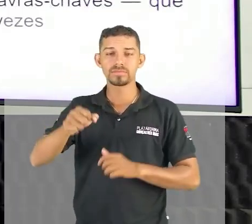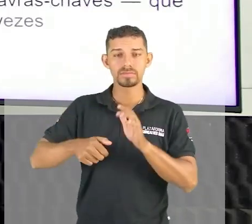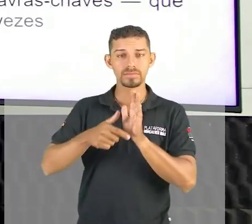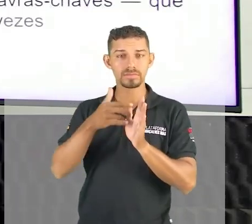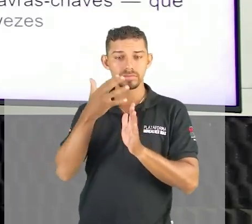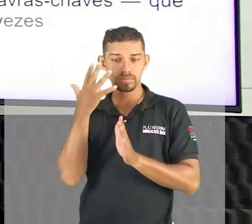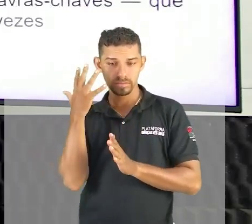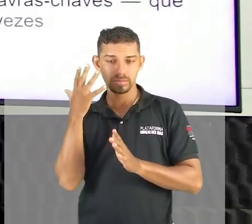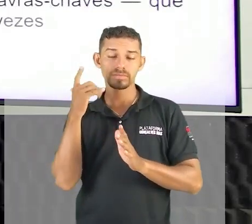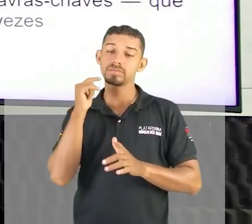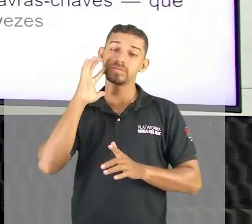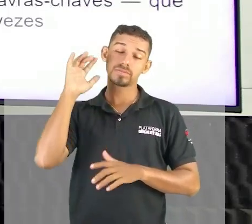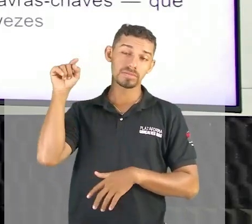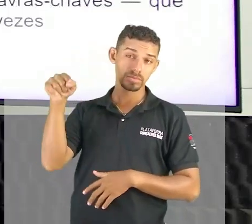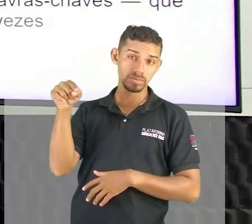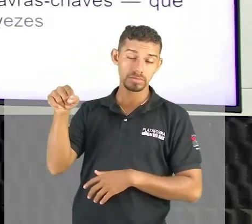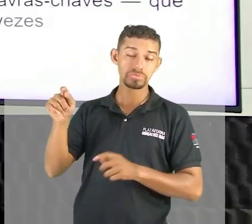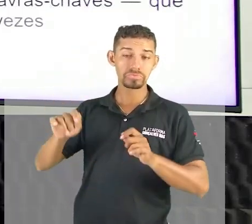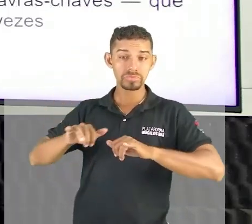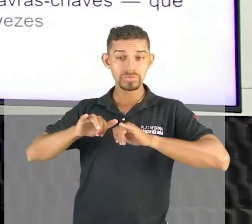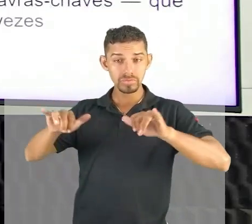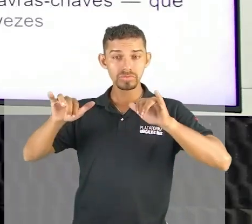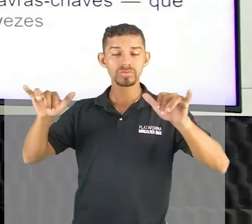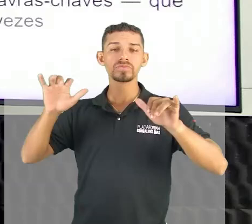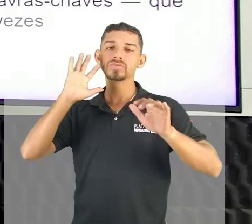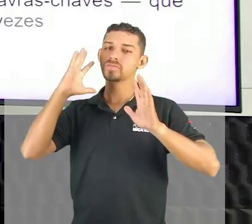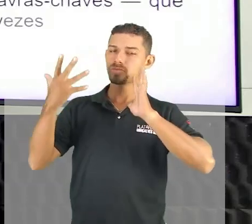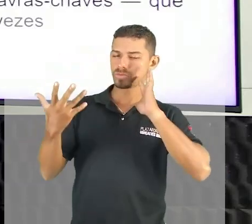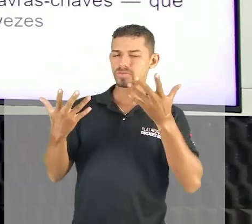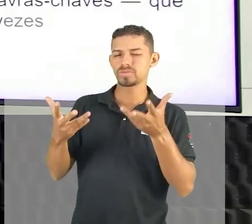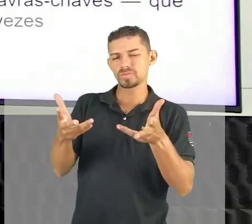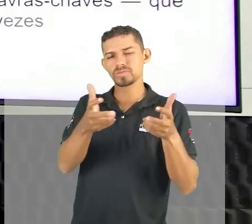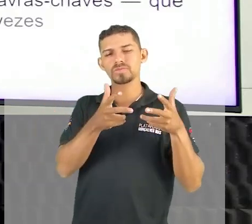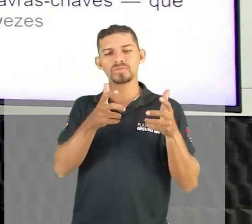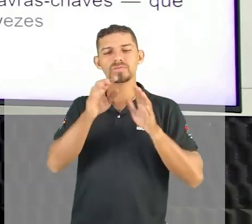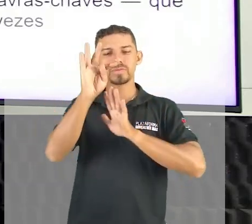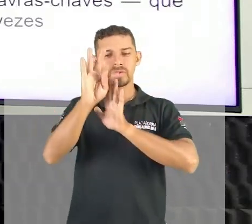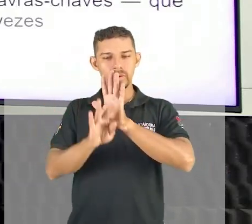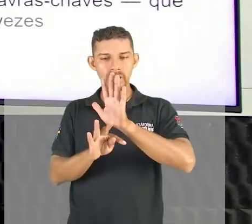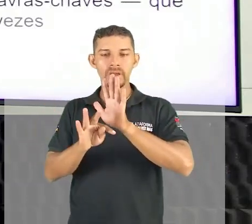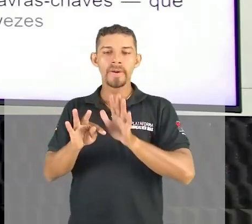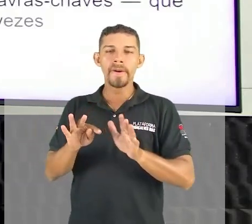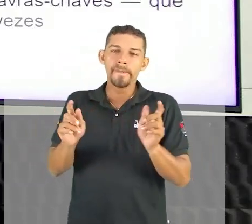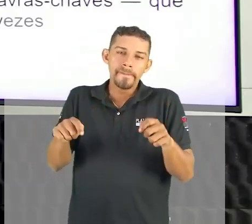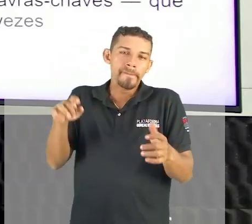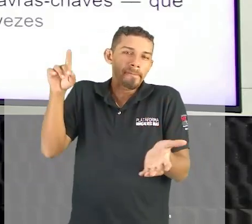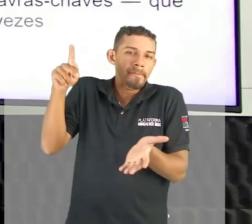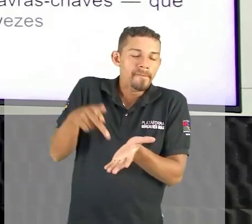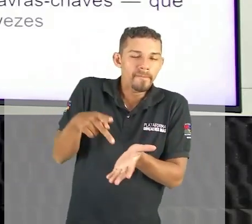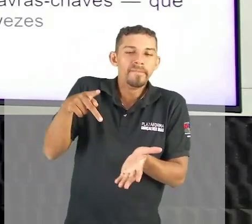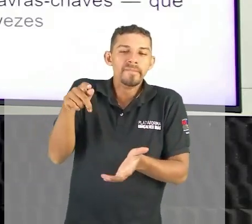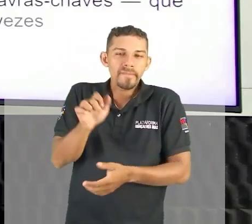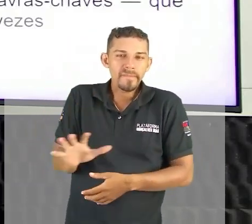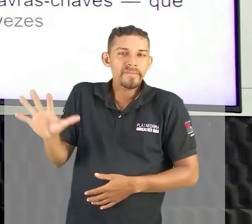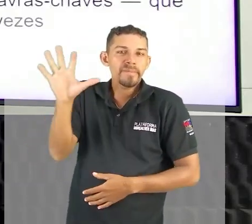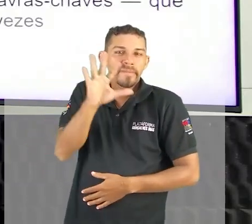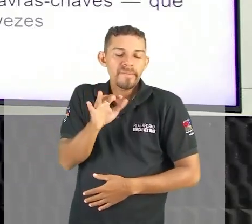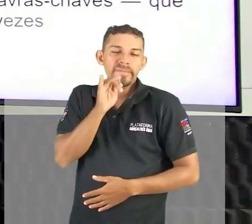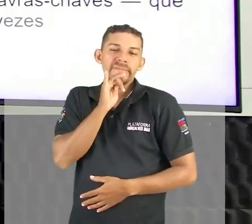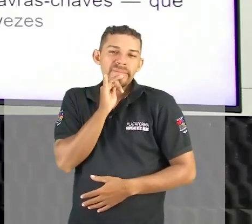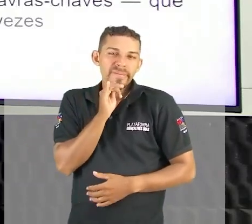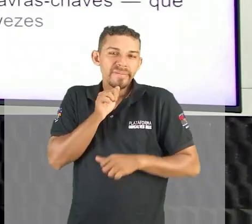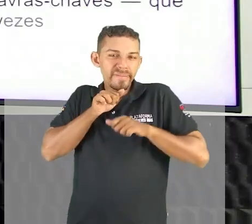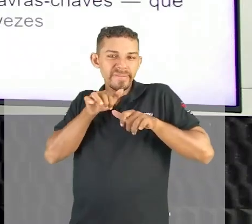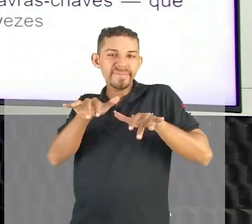aí com base nessa notícia né porque quando a gente trata de um uma interpretação de texto de notícia é um fato em geral que é